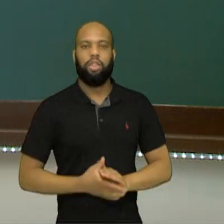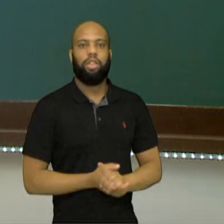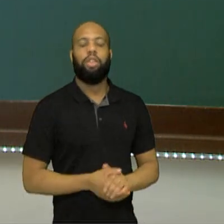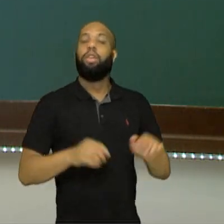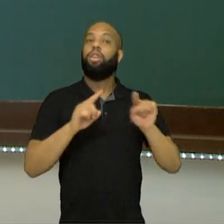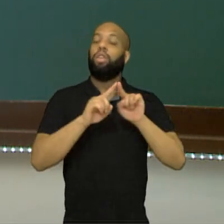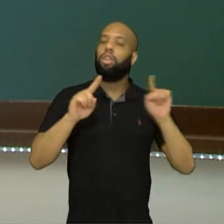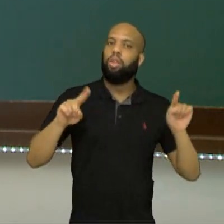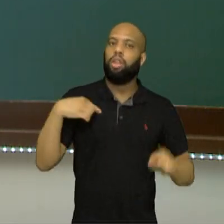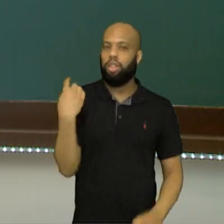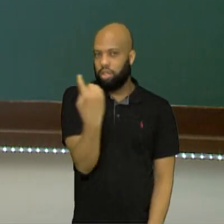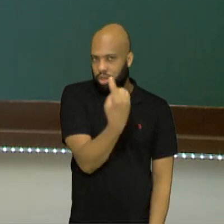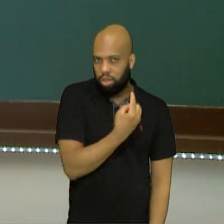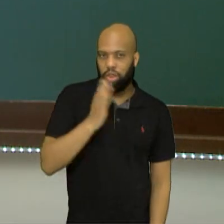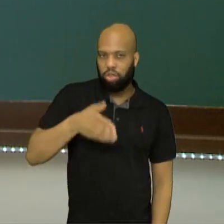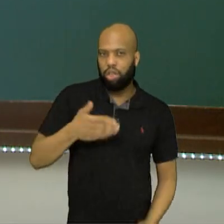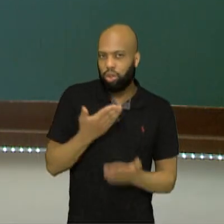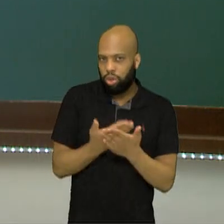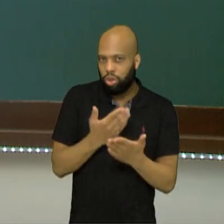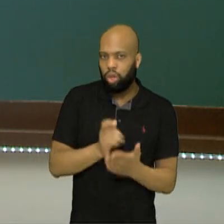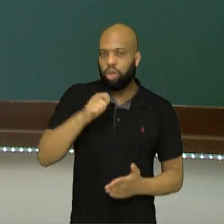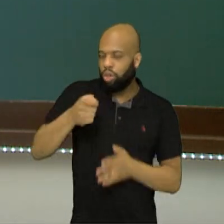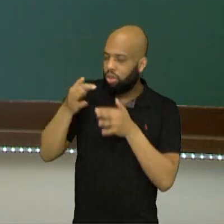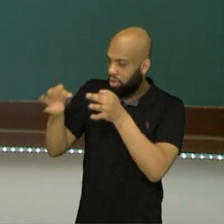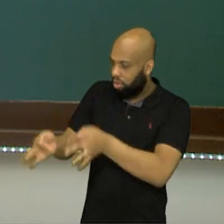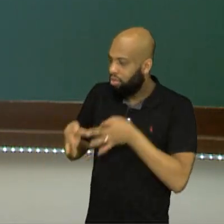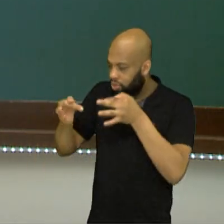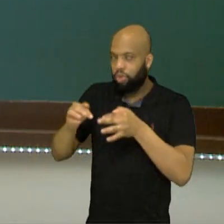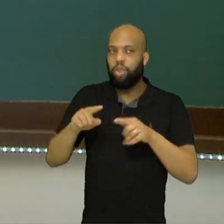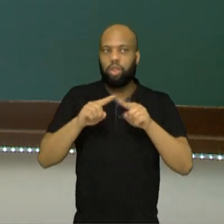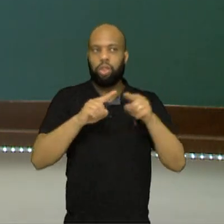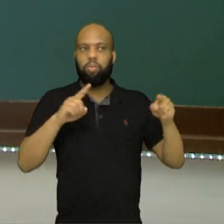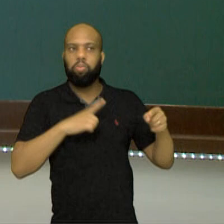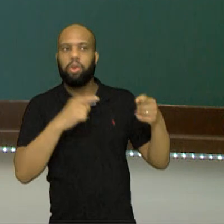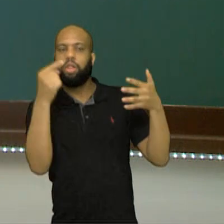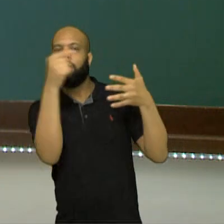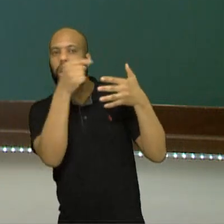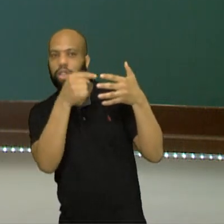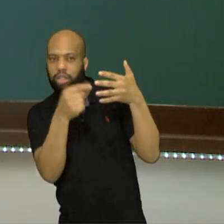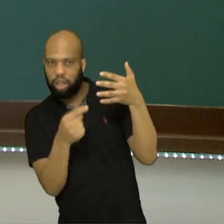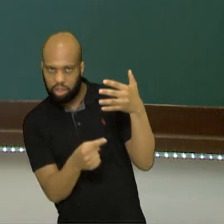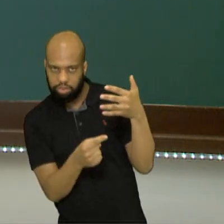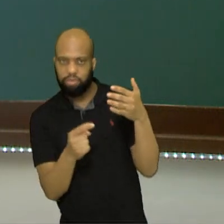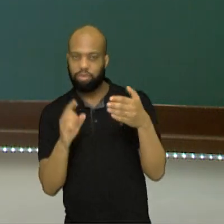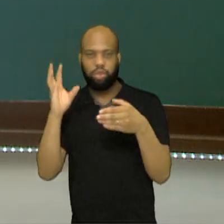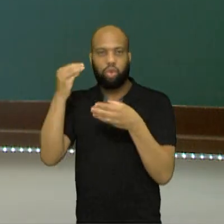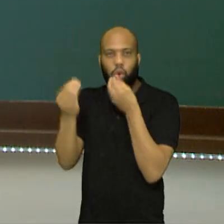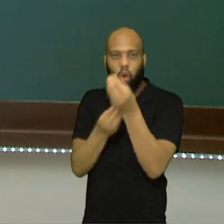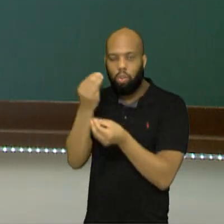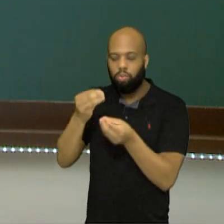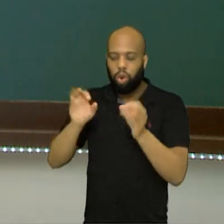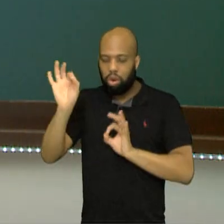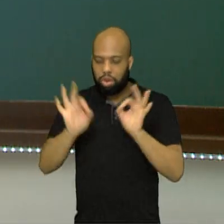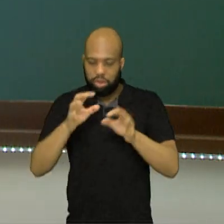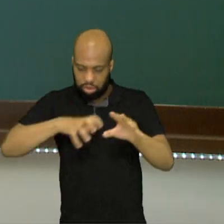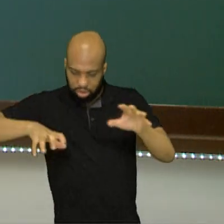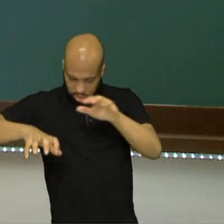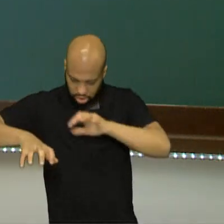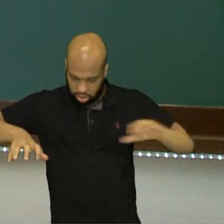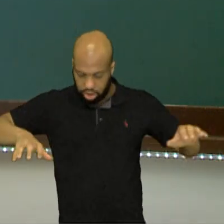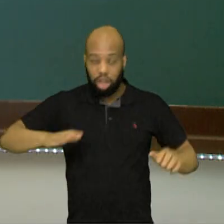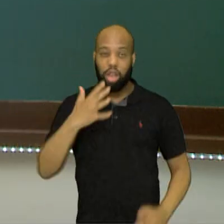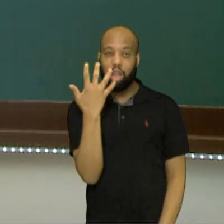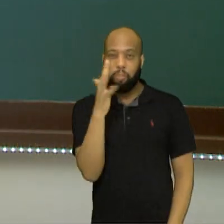Mas então, a gente falou do feudo e tudo mais, mas e as partes dessa porção de terra? Como se dividia? Então, por volta do ano